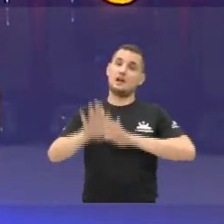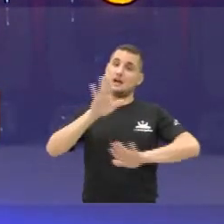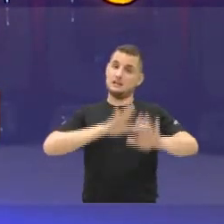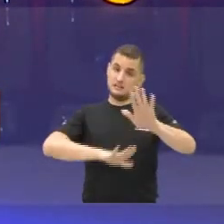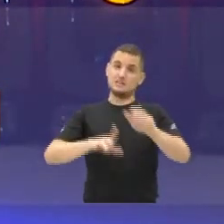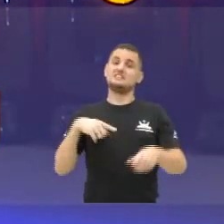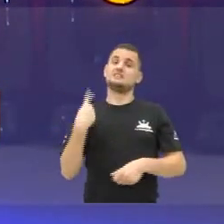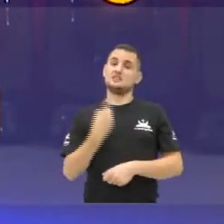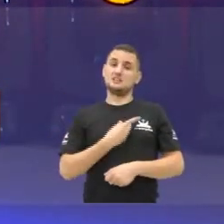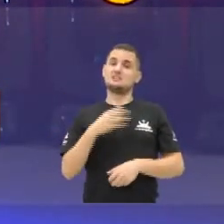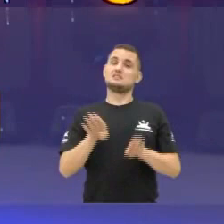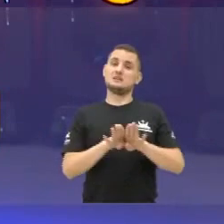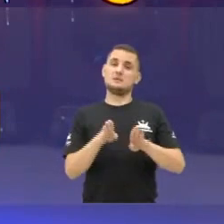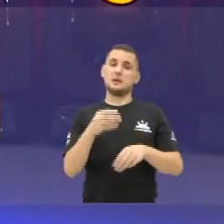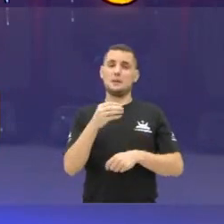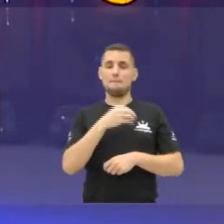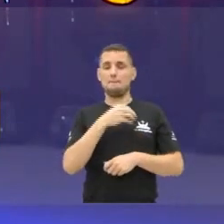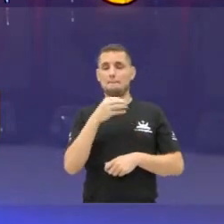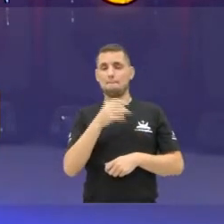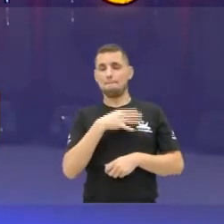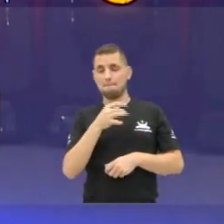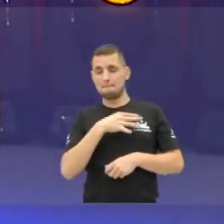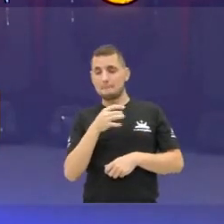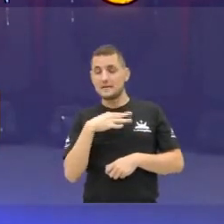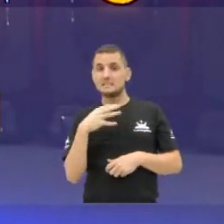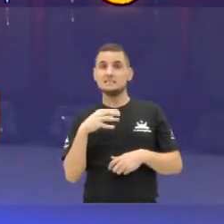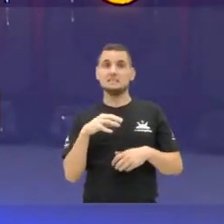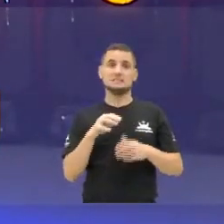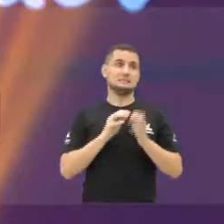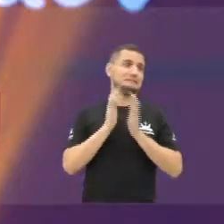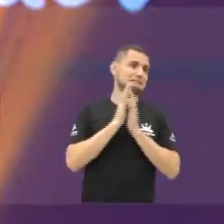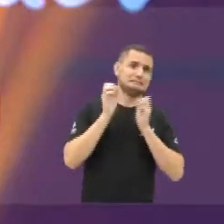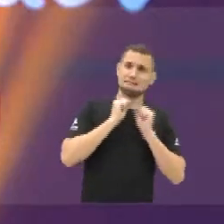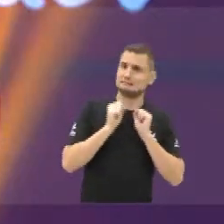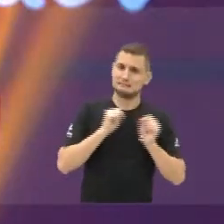e do pavor, tomamos atitudes que Deus não queria.